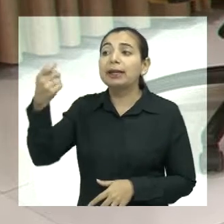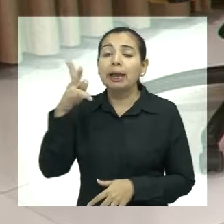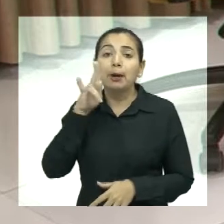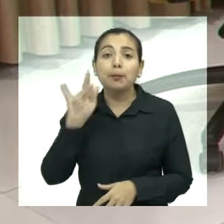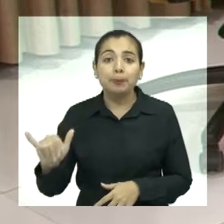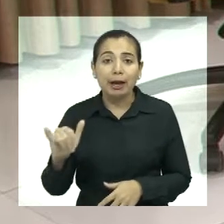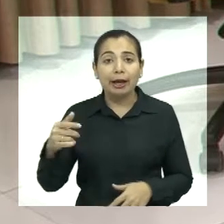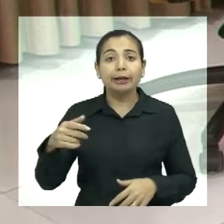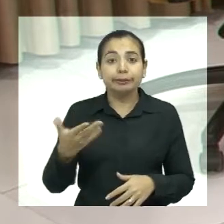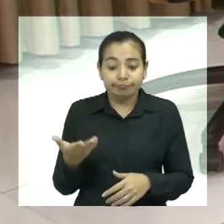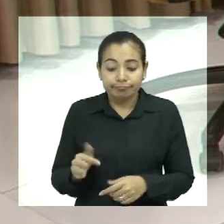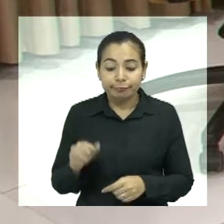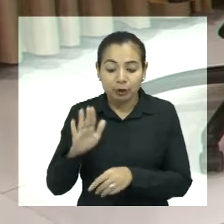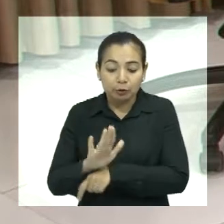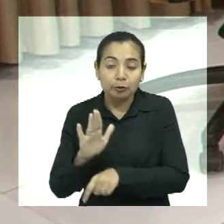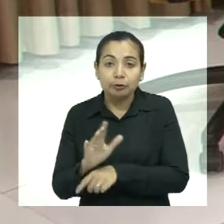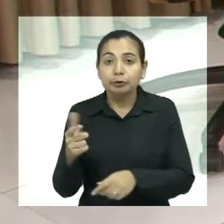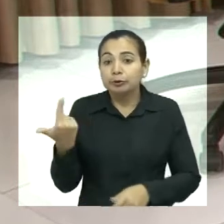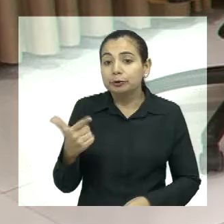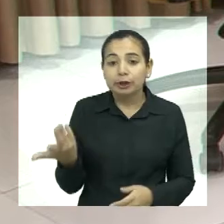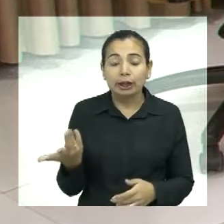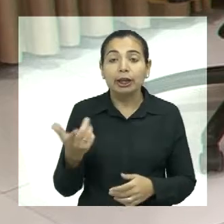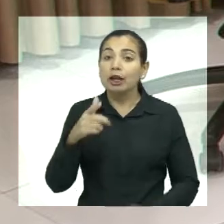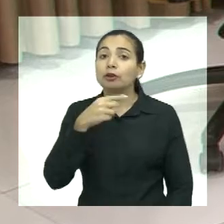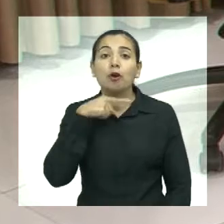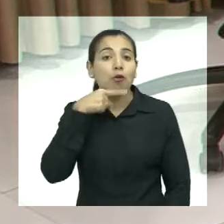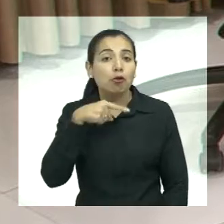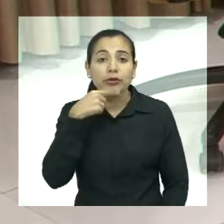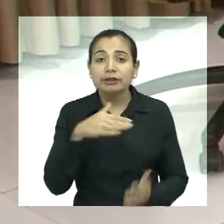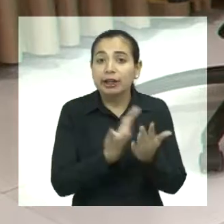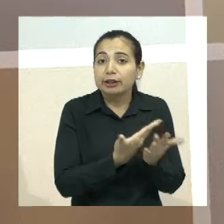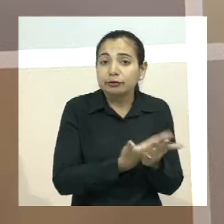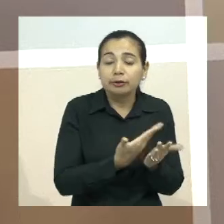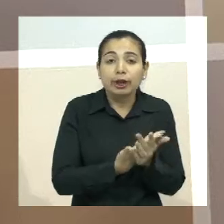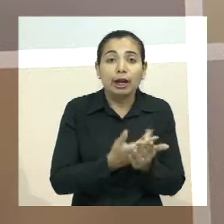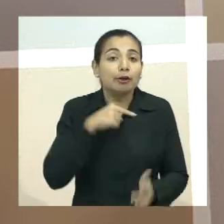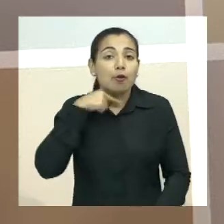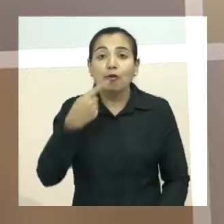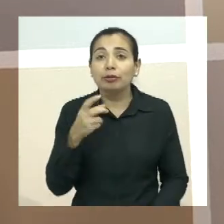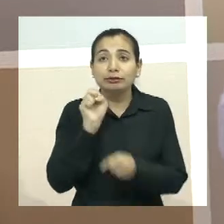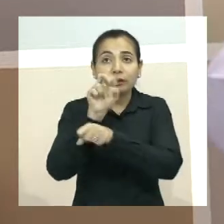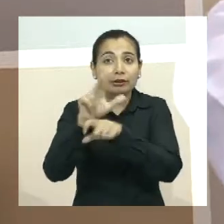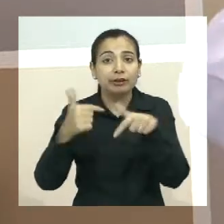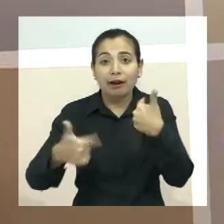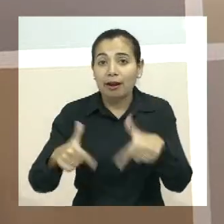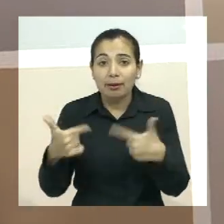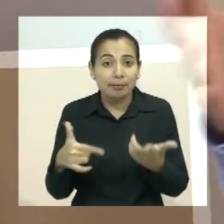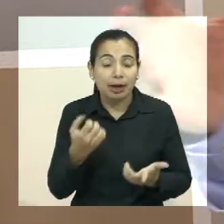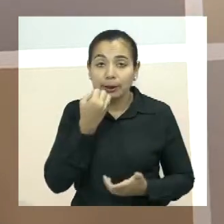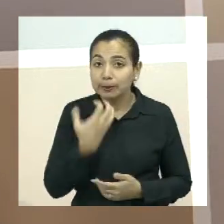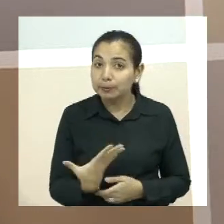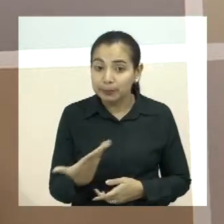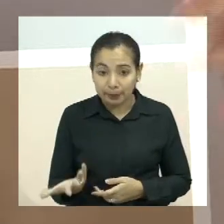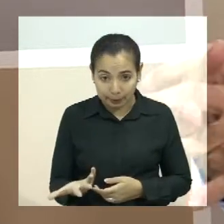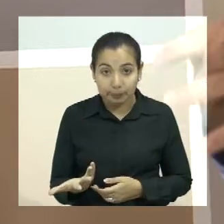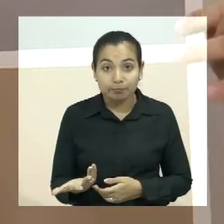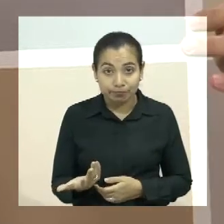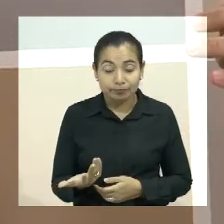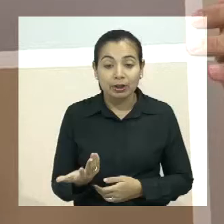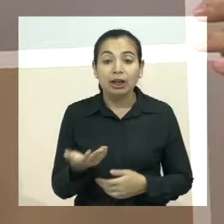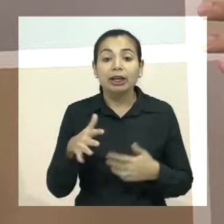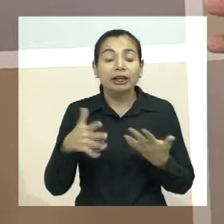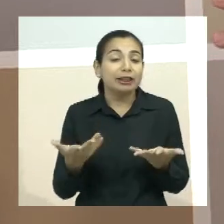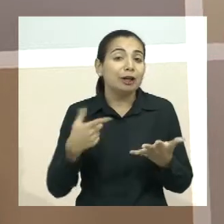da pobreza, né? Ela não consegue estudar, ela não consegue um emprego bom, aquela criança já não vai ter acesso. E aí, mais quando você associa isso a